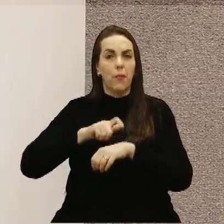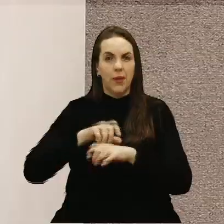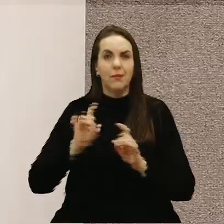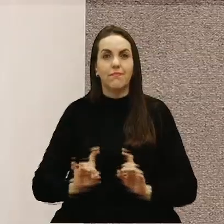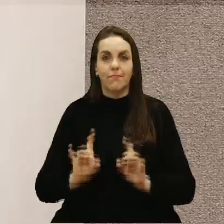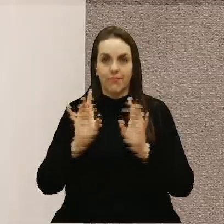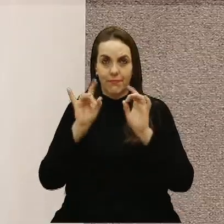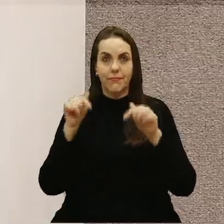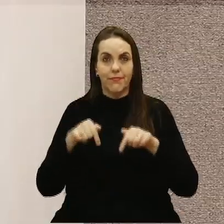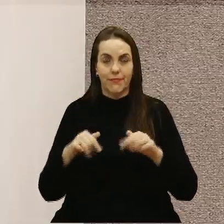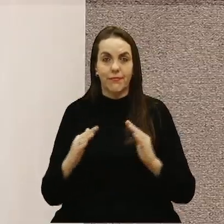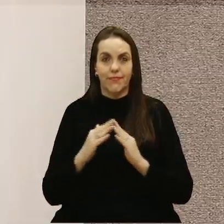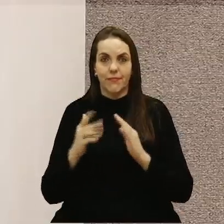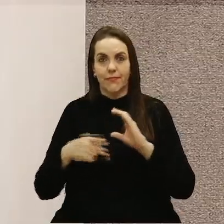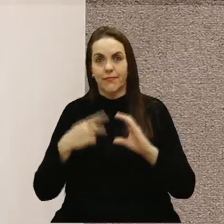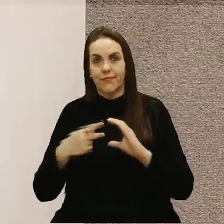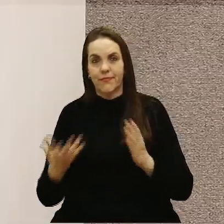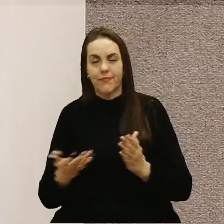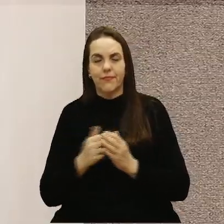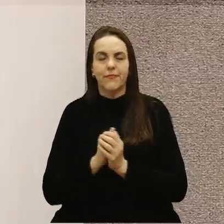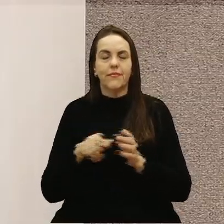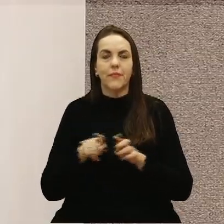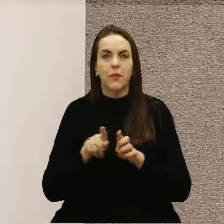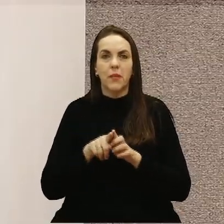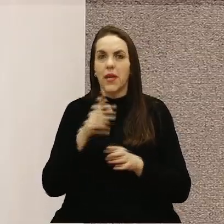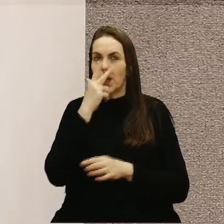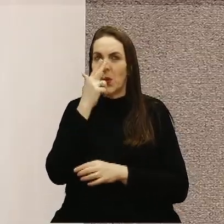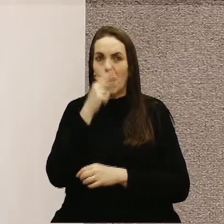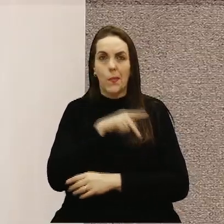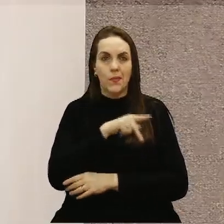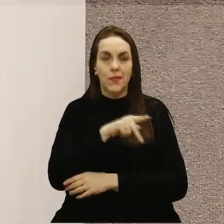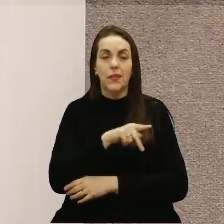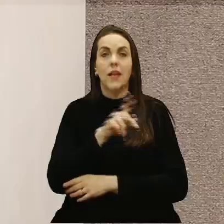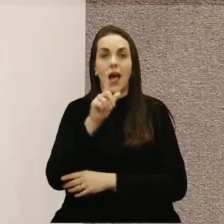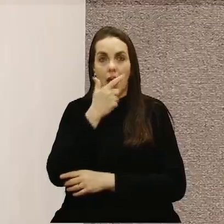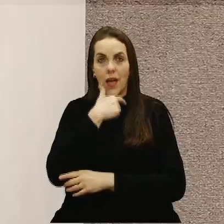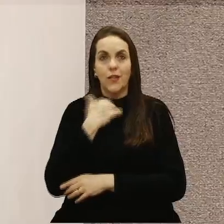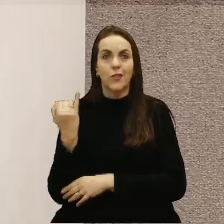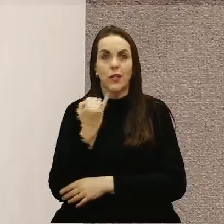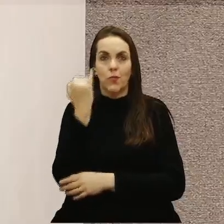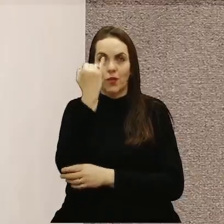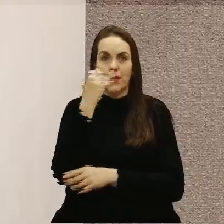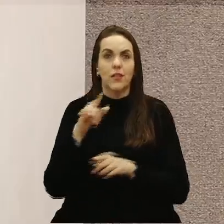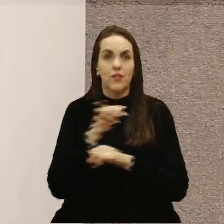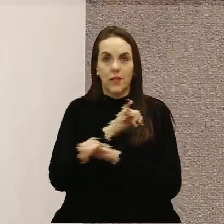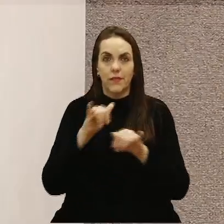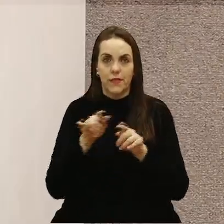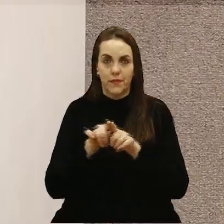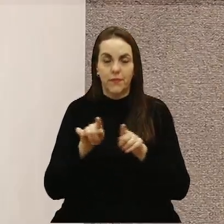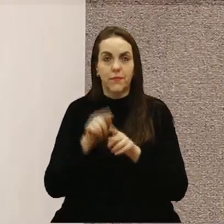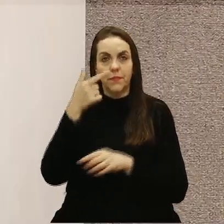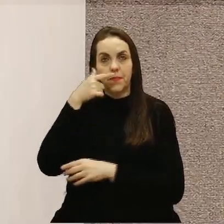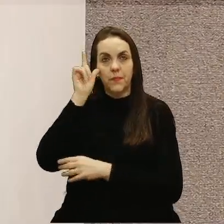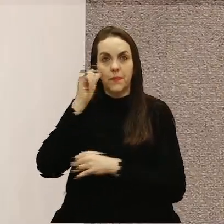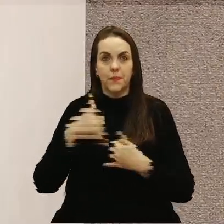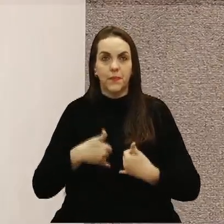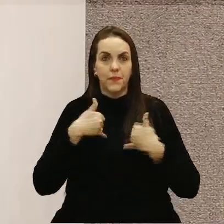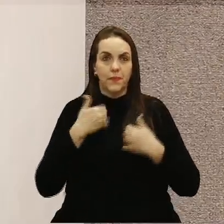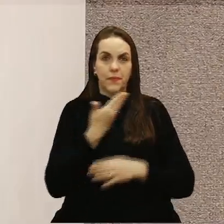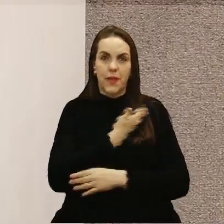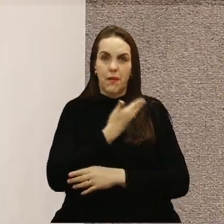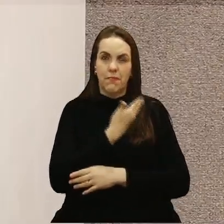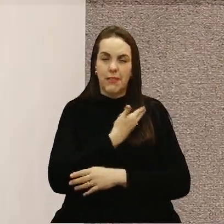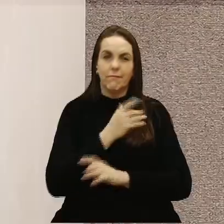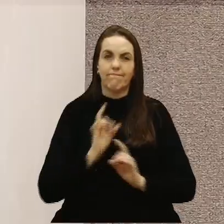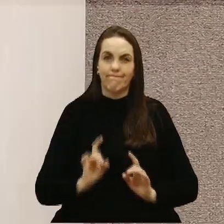casa. E da mesma forma, presidente, acho que é importante mencionar também, ontem nós tivemos aniversário de um grande amigo, eu quero deixar